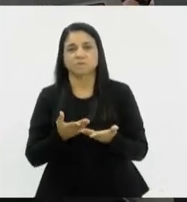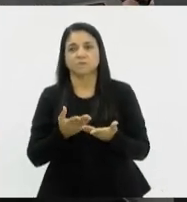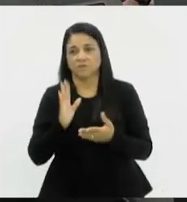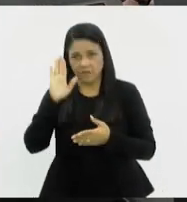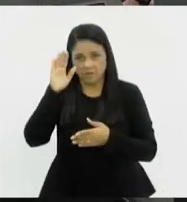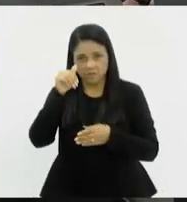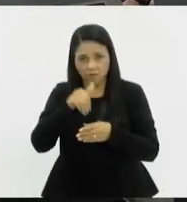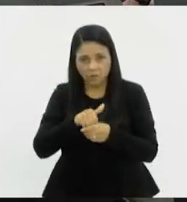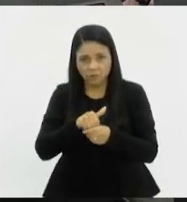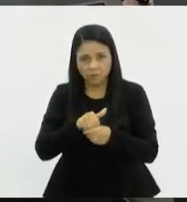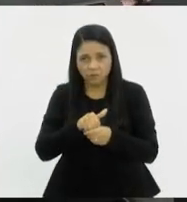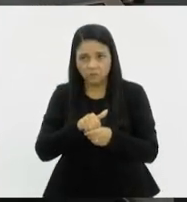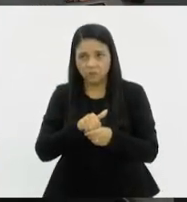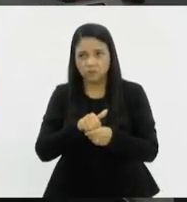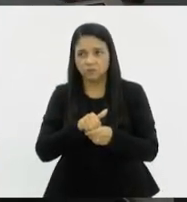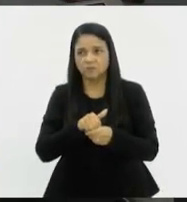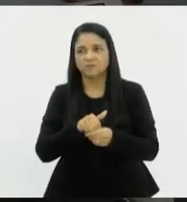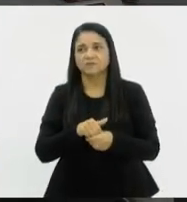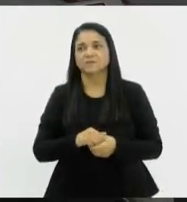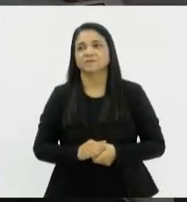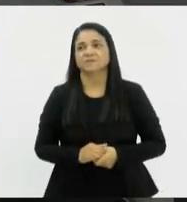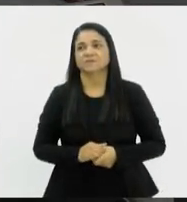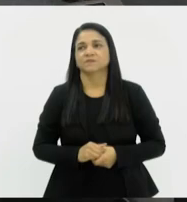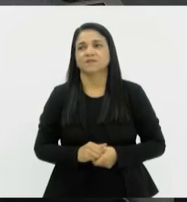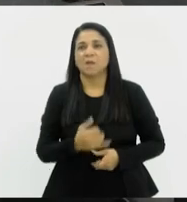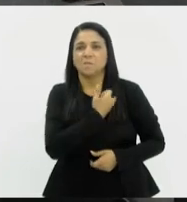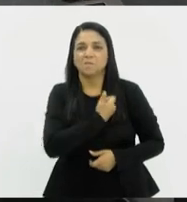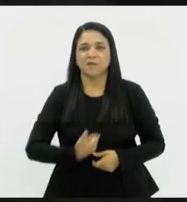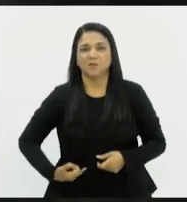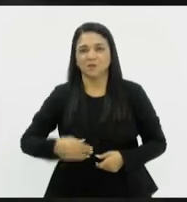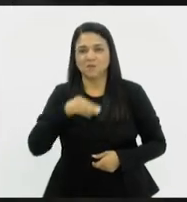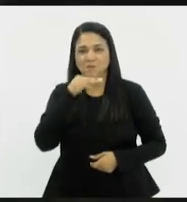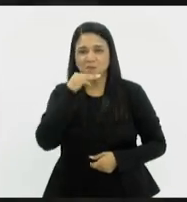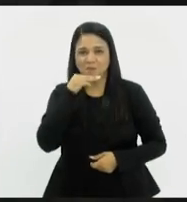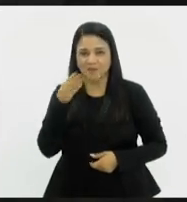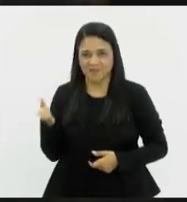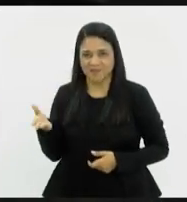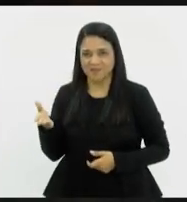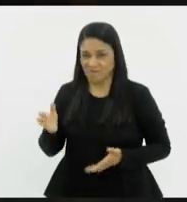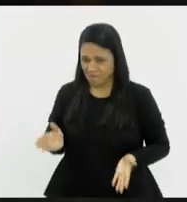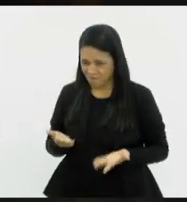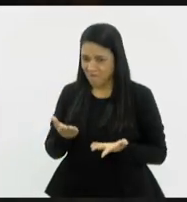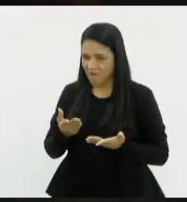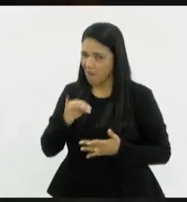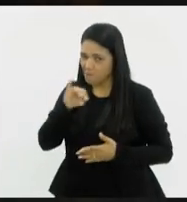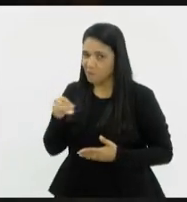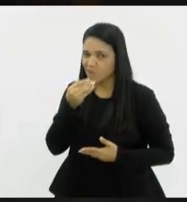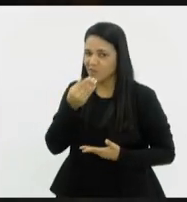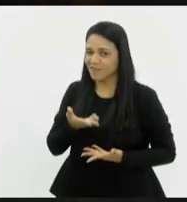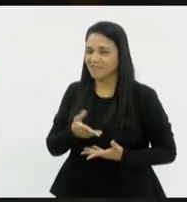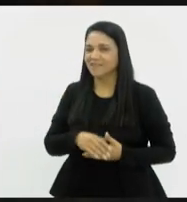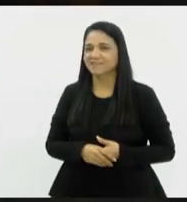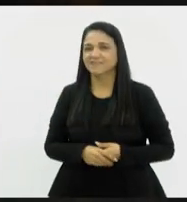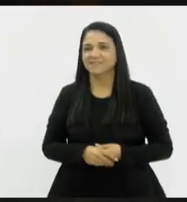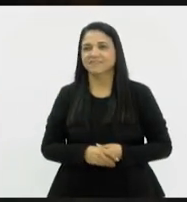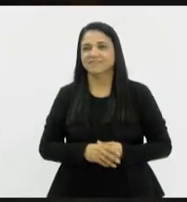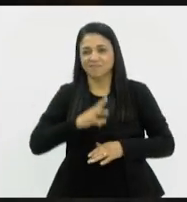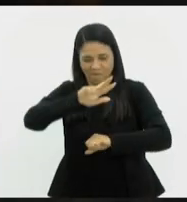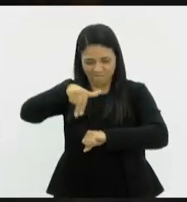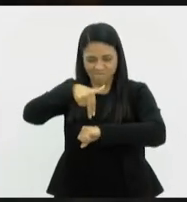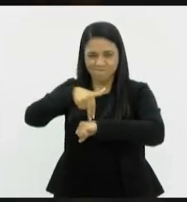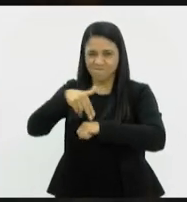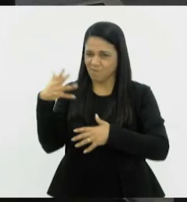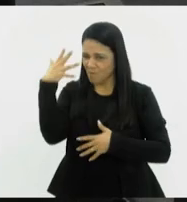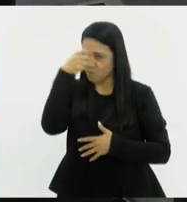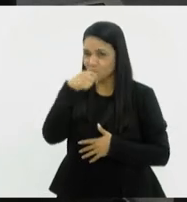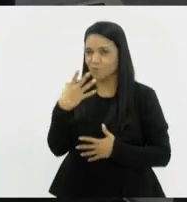voto, imperador de Madureira. Aproveita. Aproveita e você está com a corda toda hoje na sessão. Vai lá. Vai na tribuna aí para ficar mais bonito